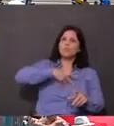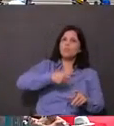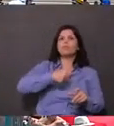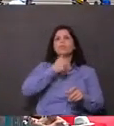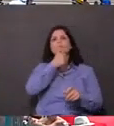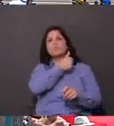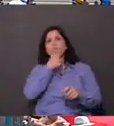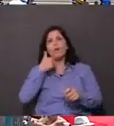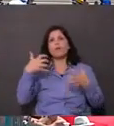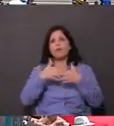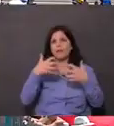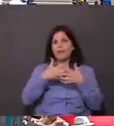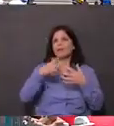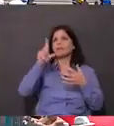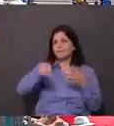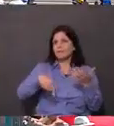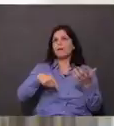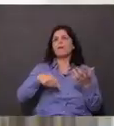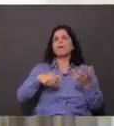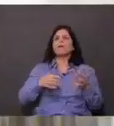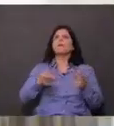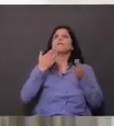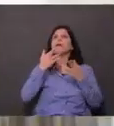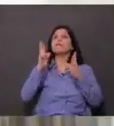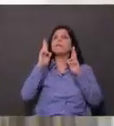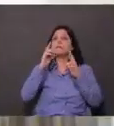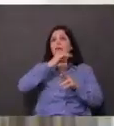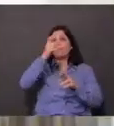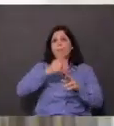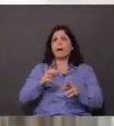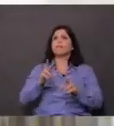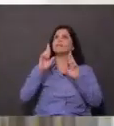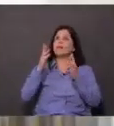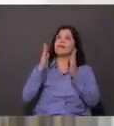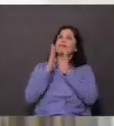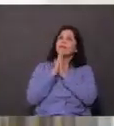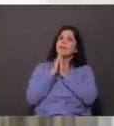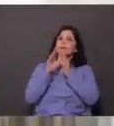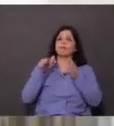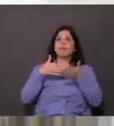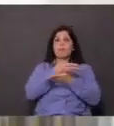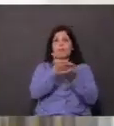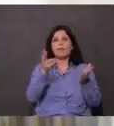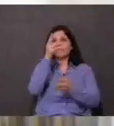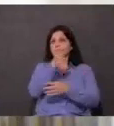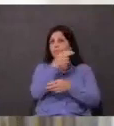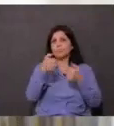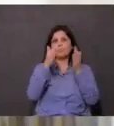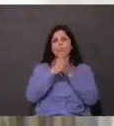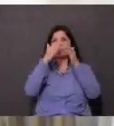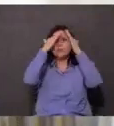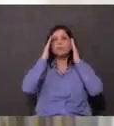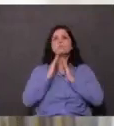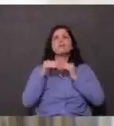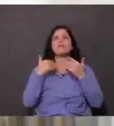guerra e para pedir a paz para o mundo. Que Deus os bendiga e a Virgem Maria inspire